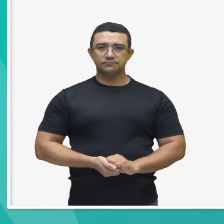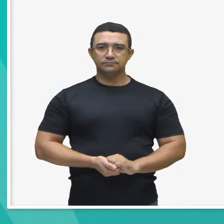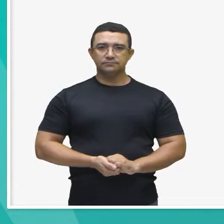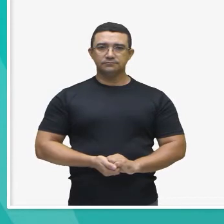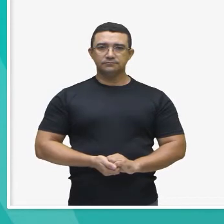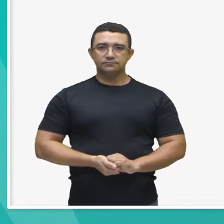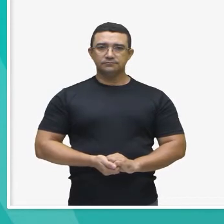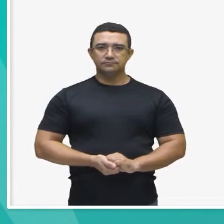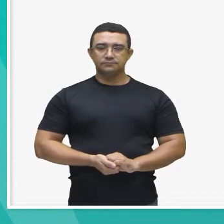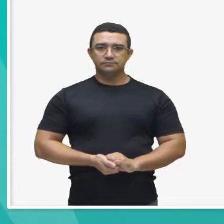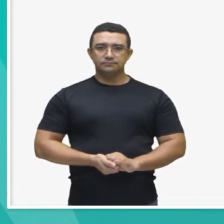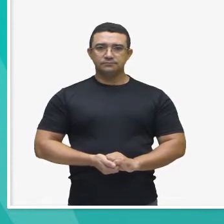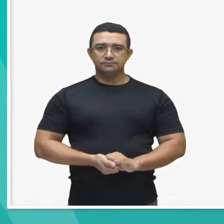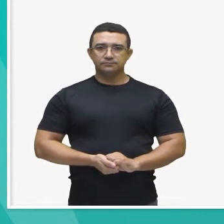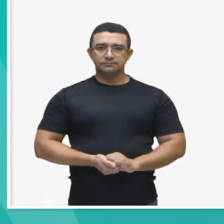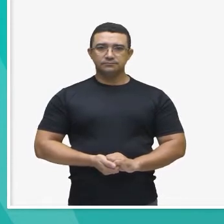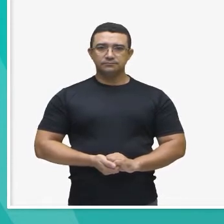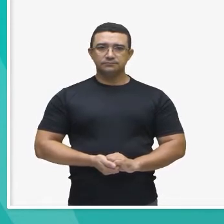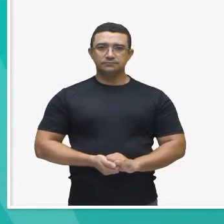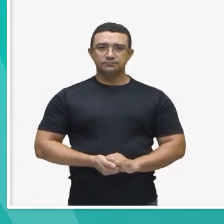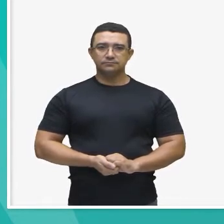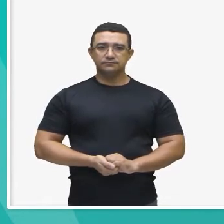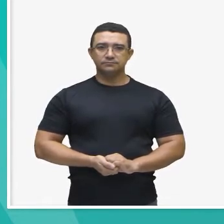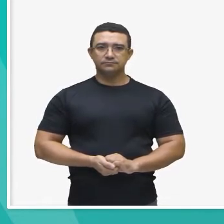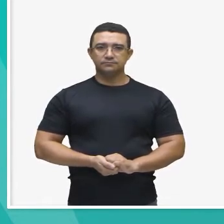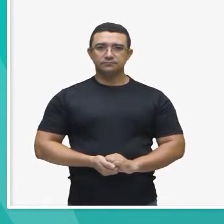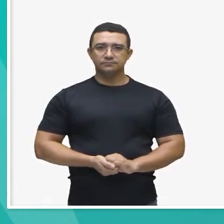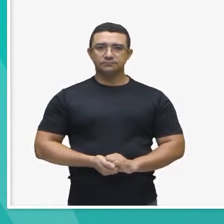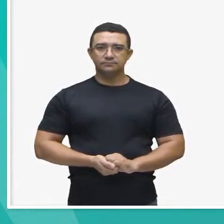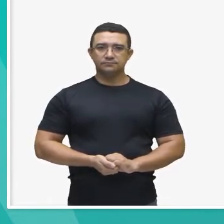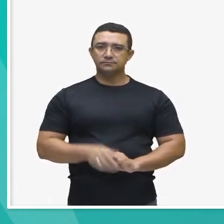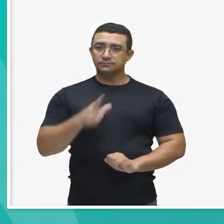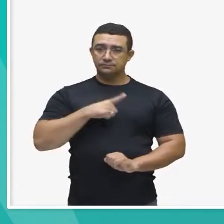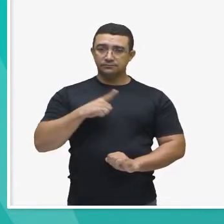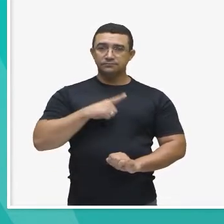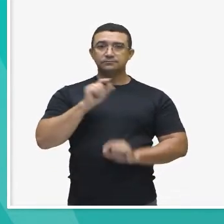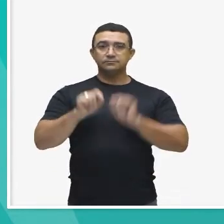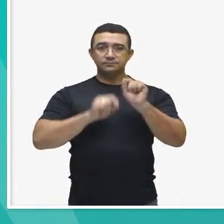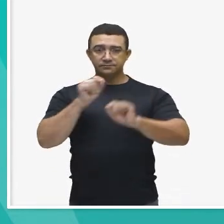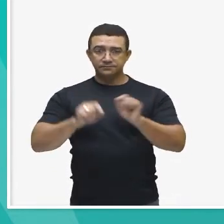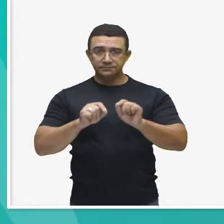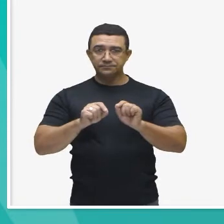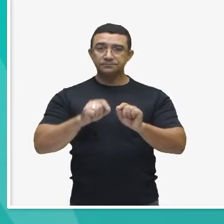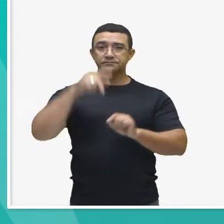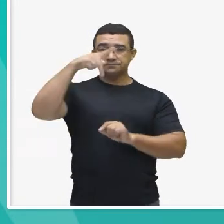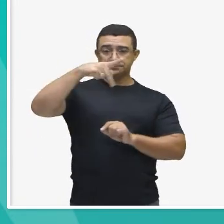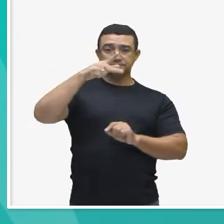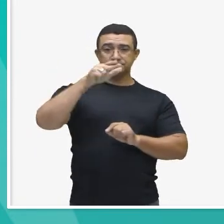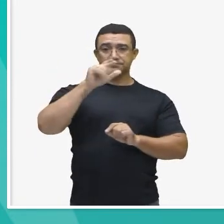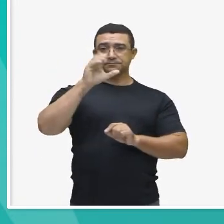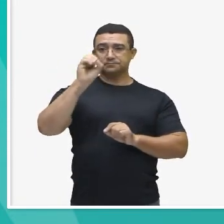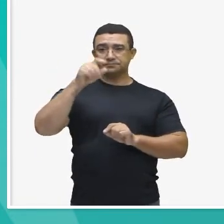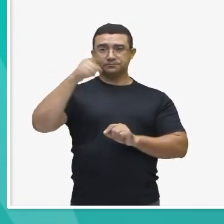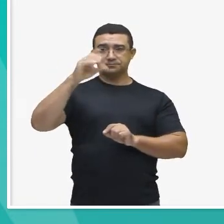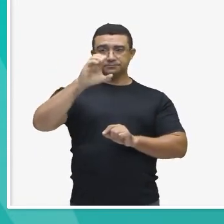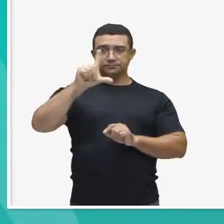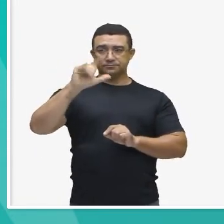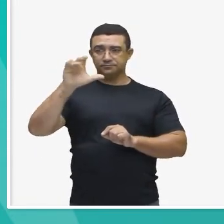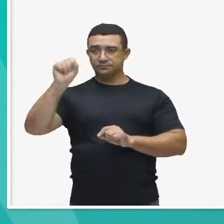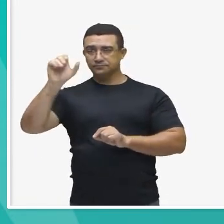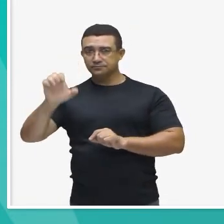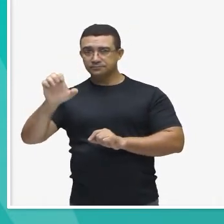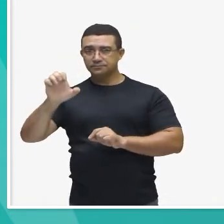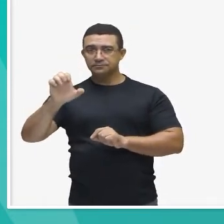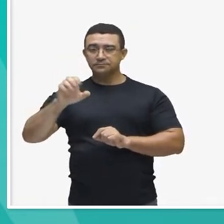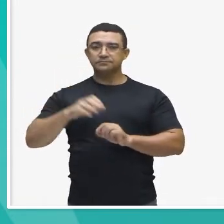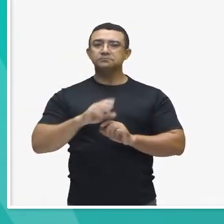Acompanhando, nós temos aí, né, o caso de ênclise, próclise. Vamos ver aí. A próclise